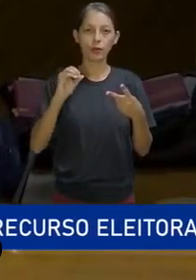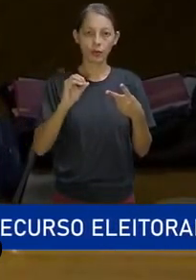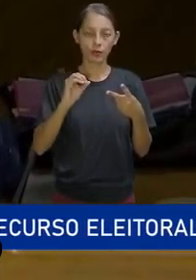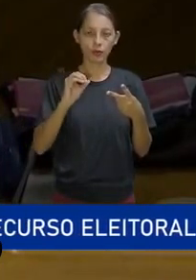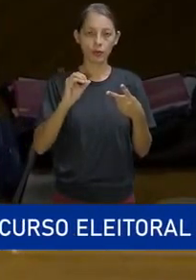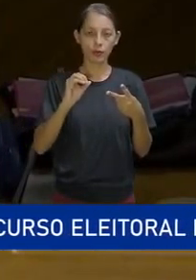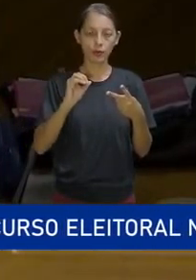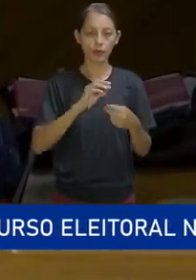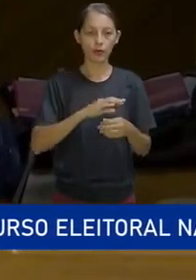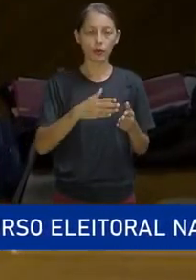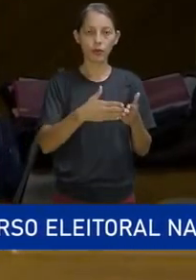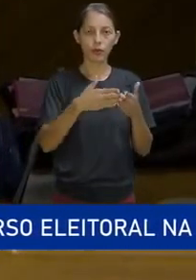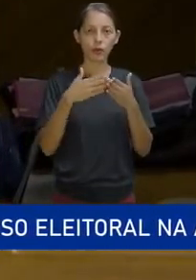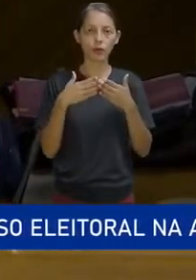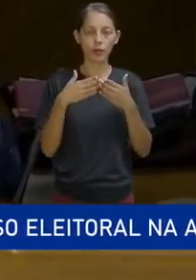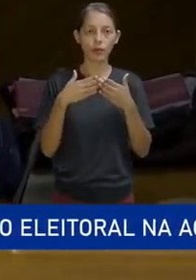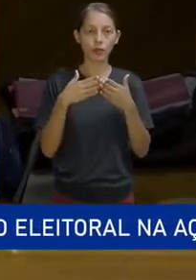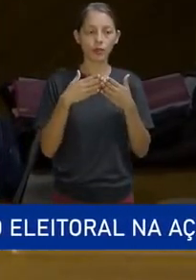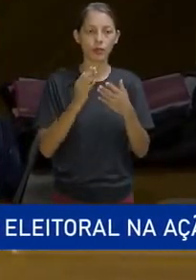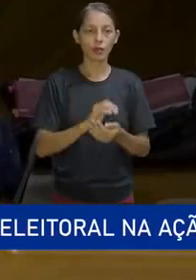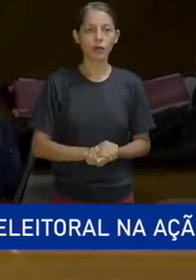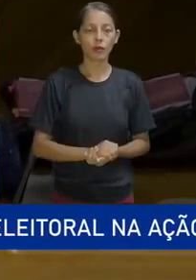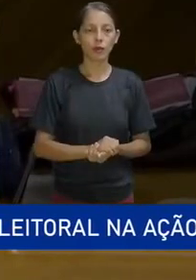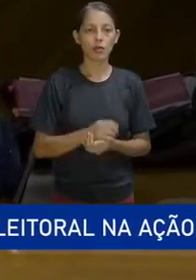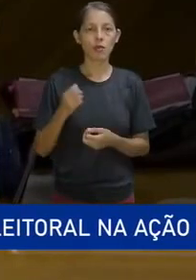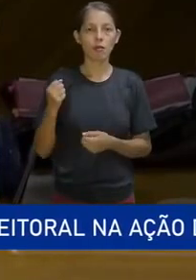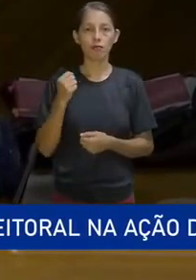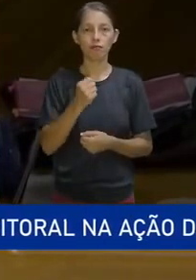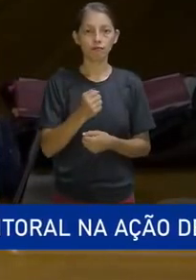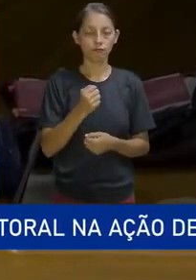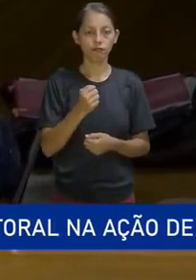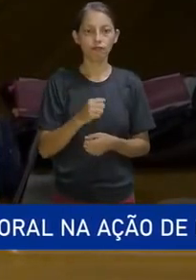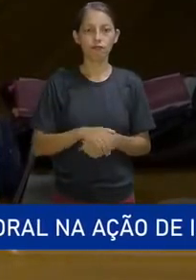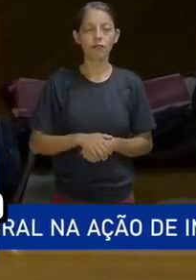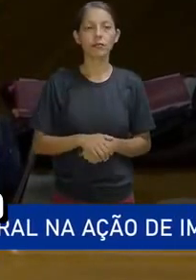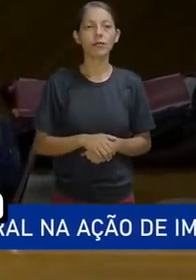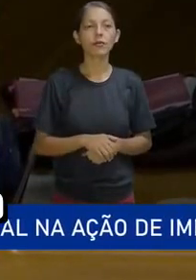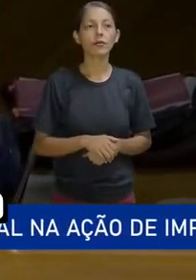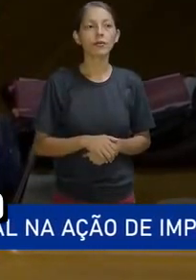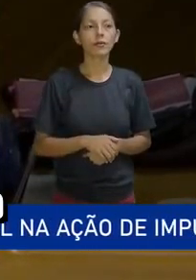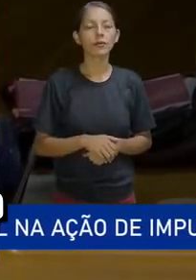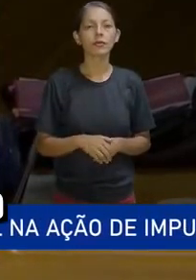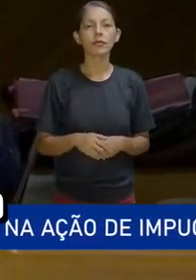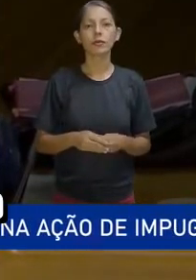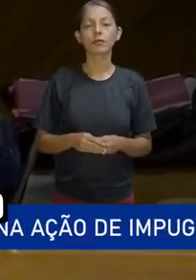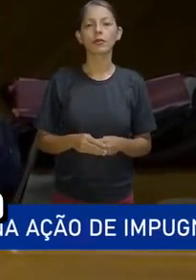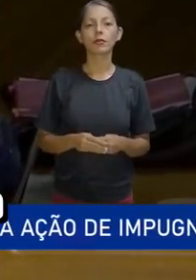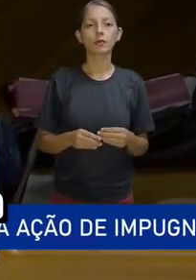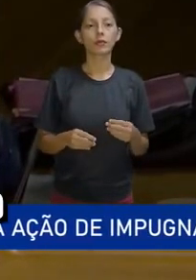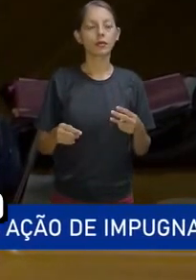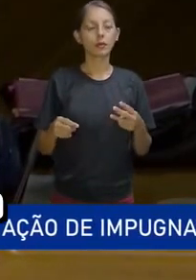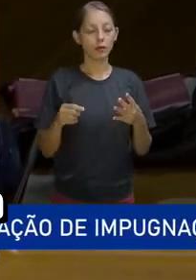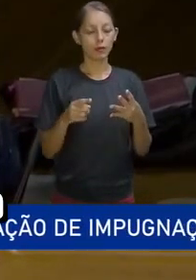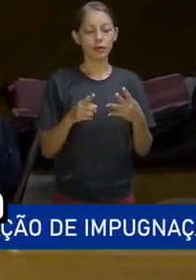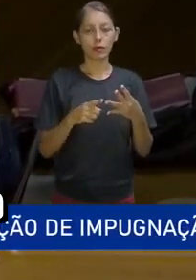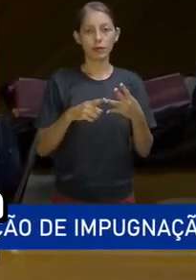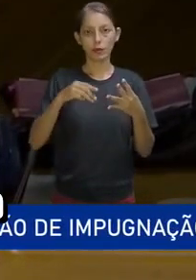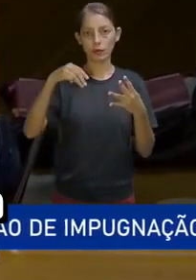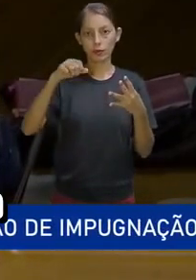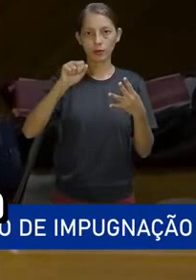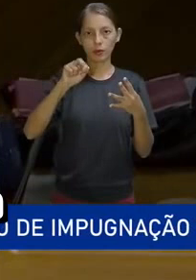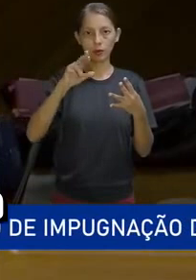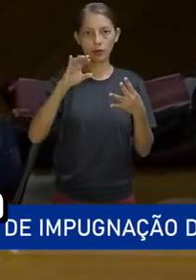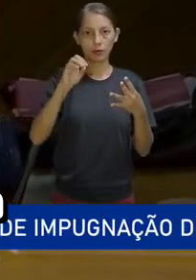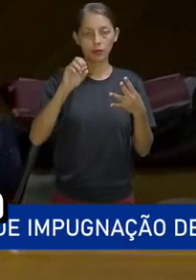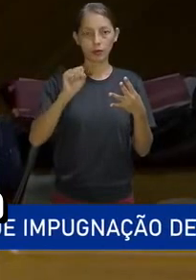que fez pedido para fazer a sustentação oral neste plenário. E agravados Marcos Jefferson